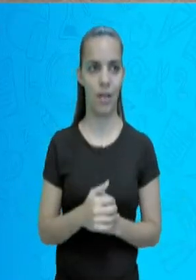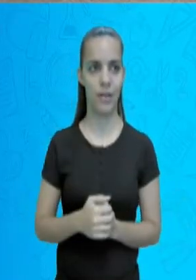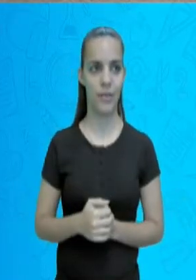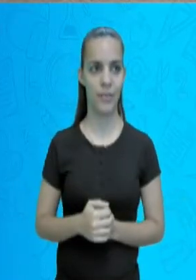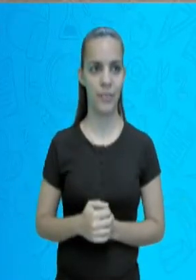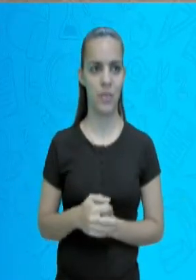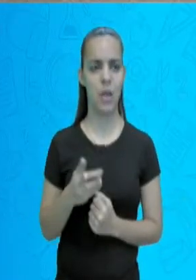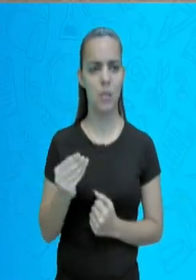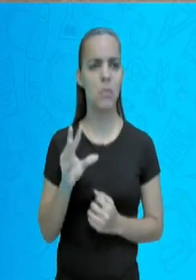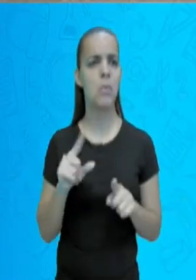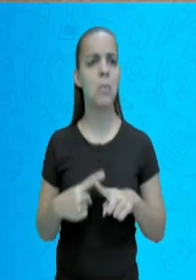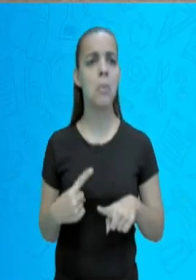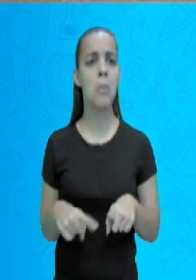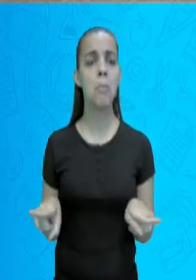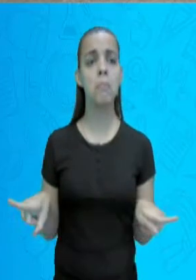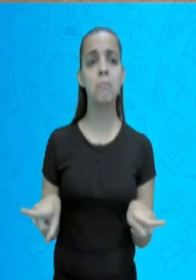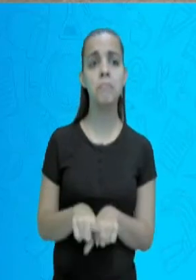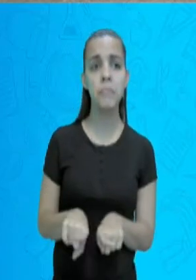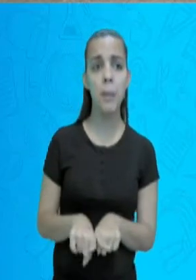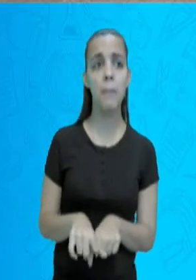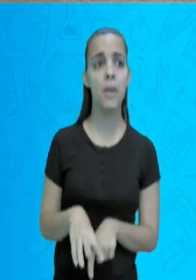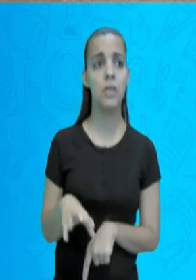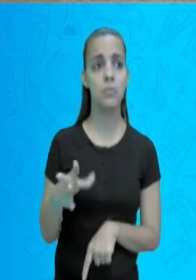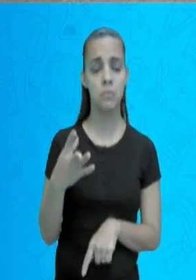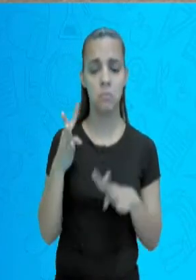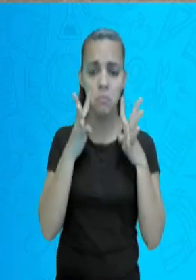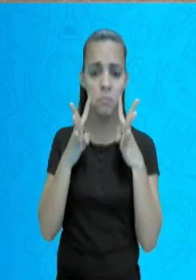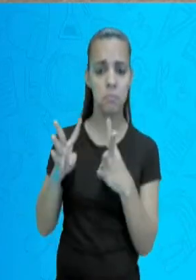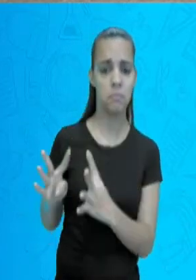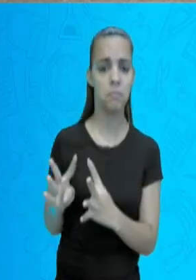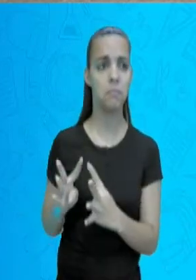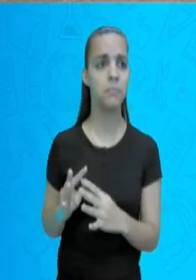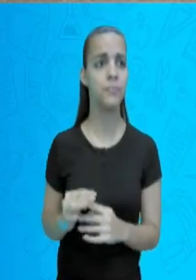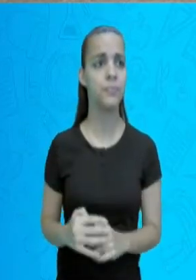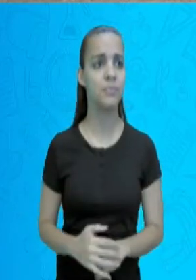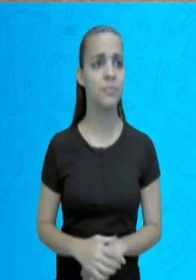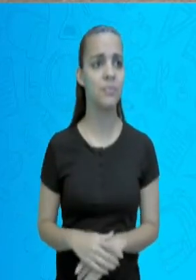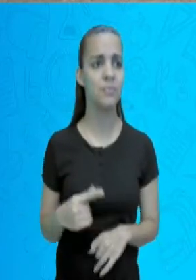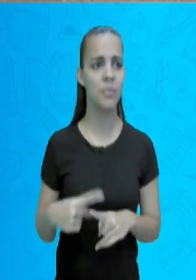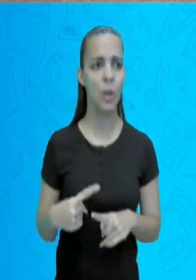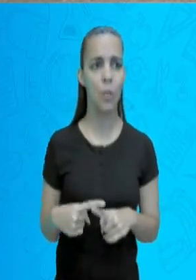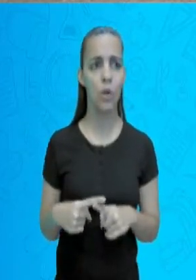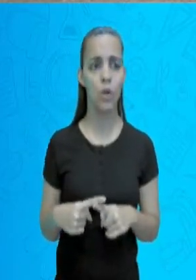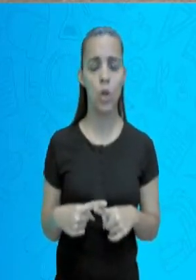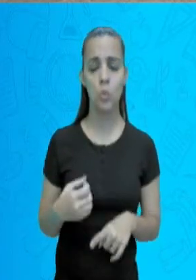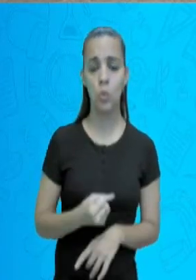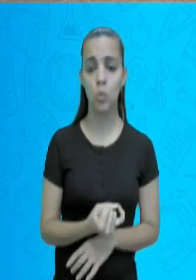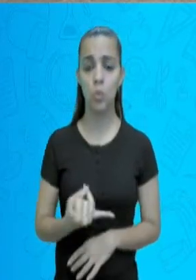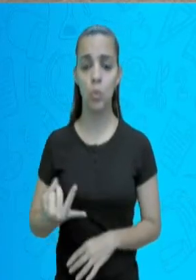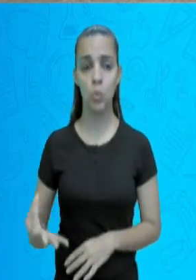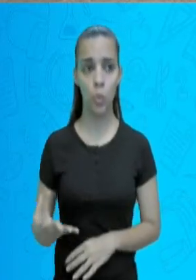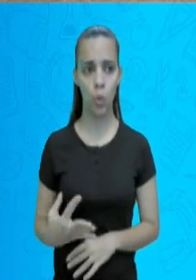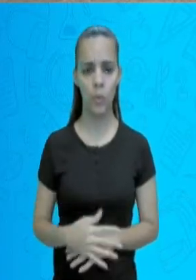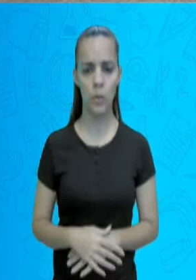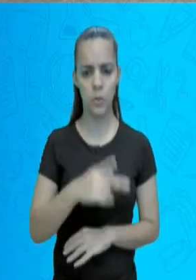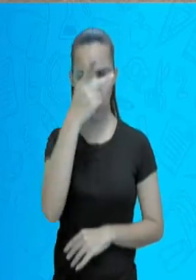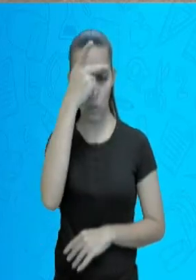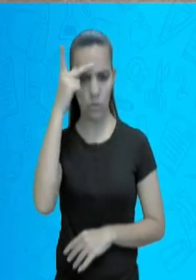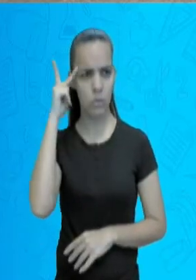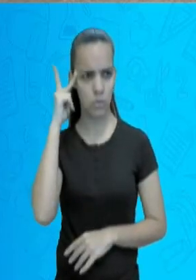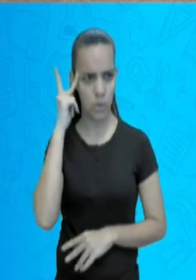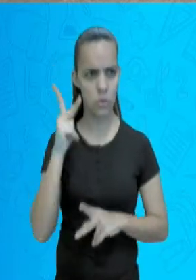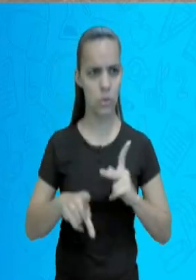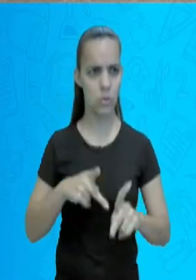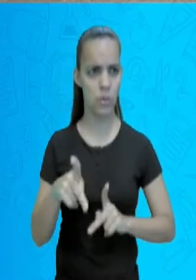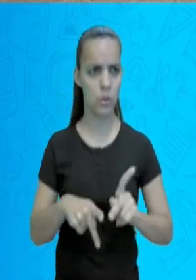me chamou a atenção, porque pelo número de habitantes